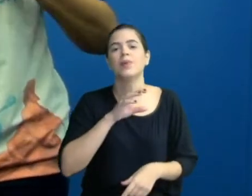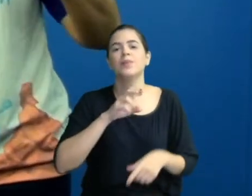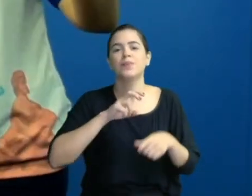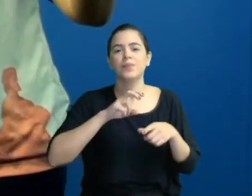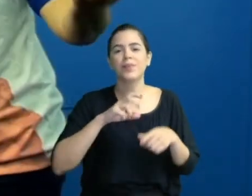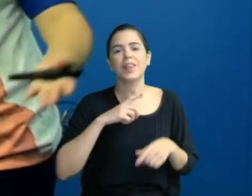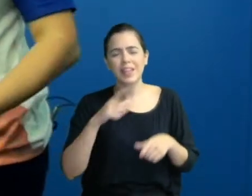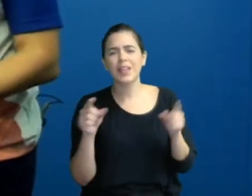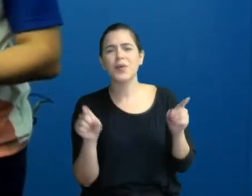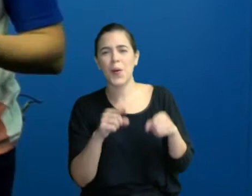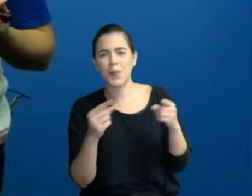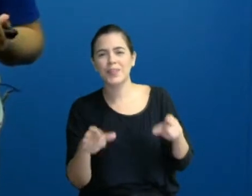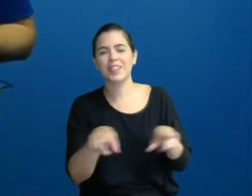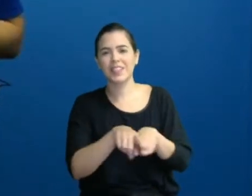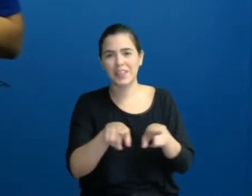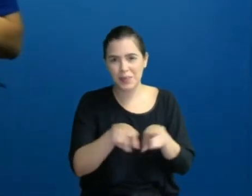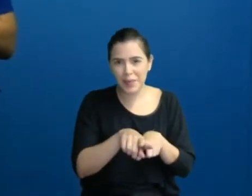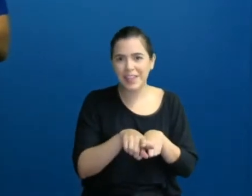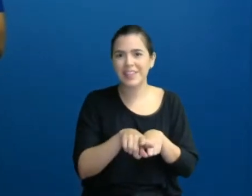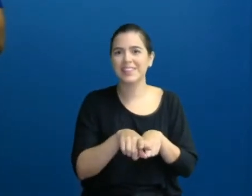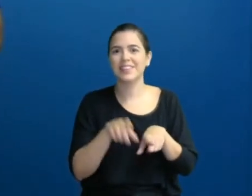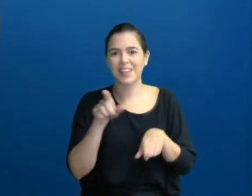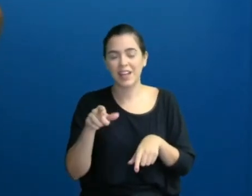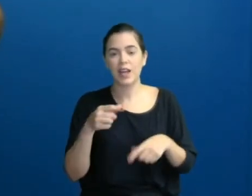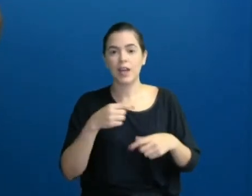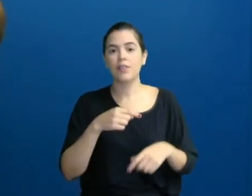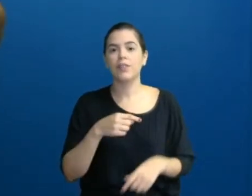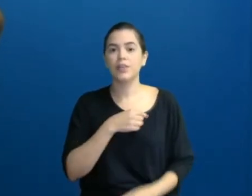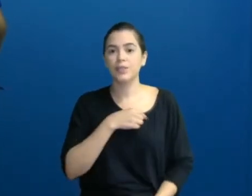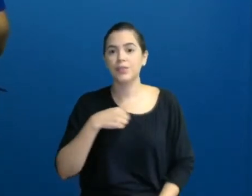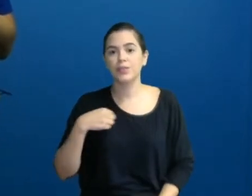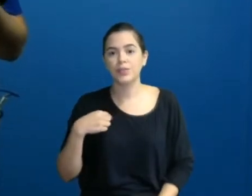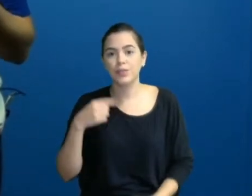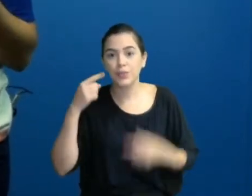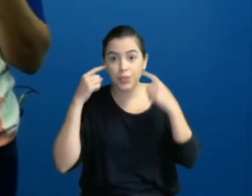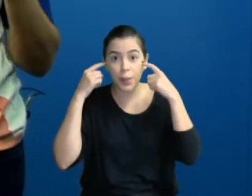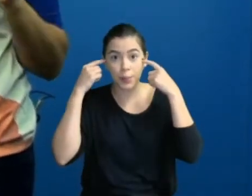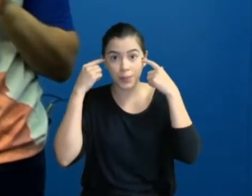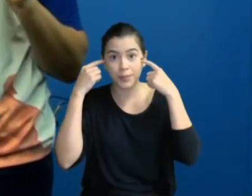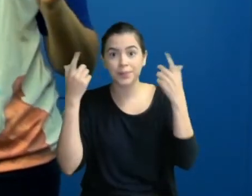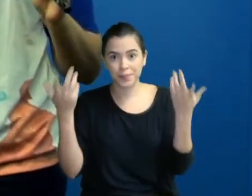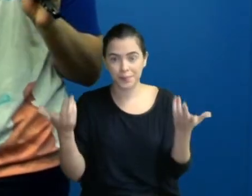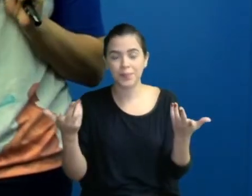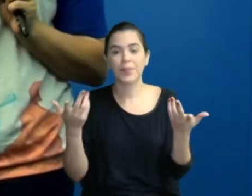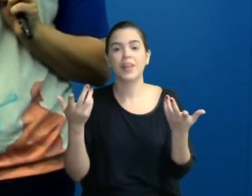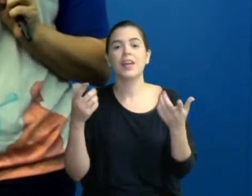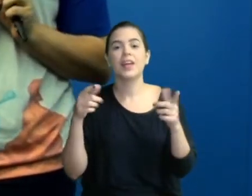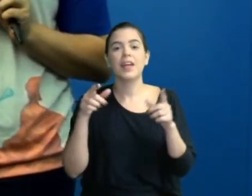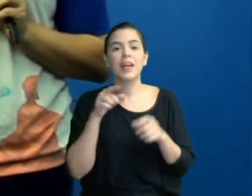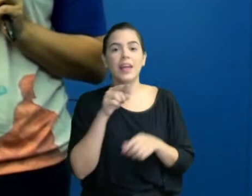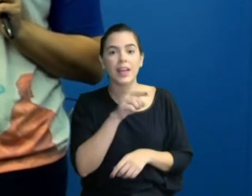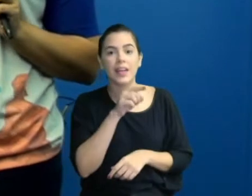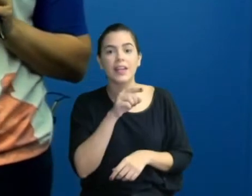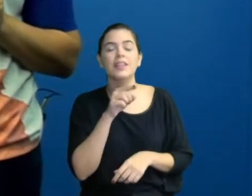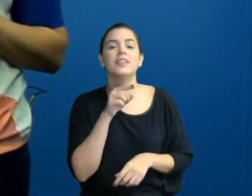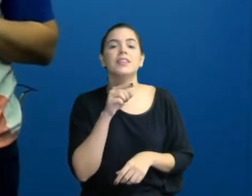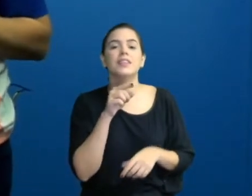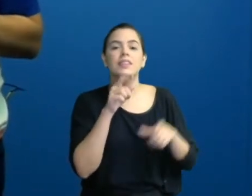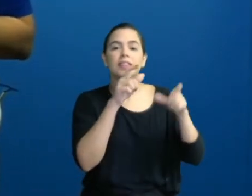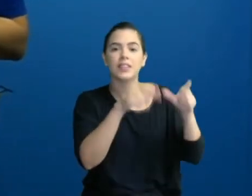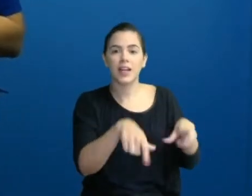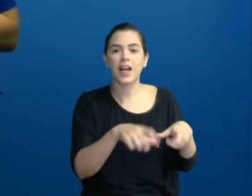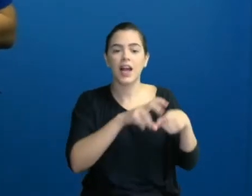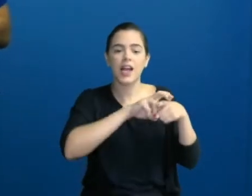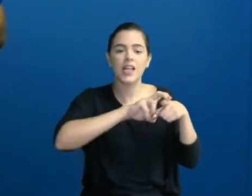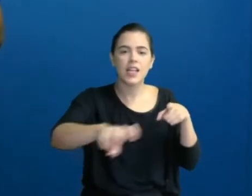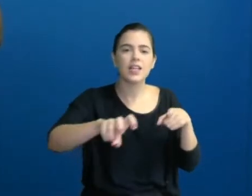né? A vida é trem-bala, parceiro, vem do Japão, tá? O Japão é que chamava, os japoneses é que chamavam esse meio de